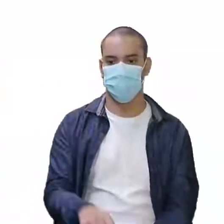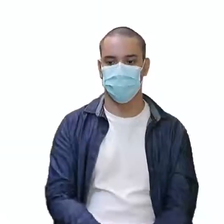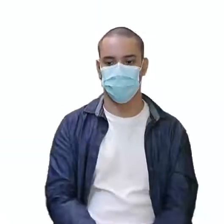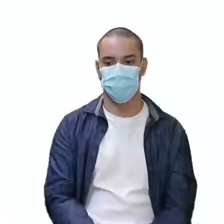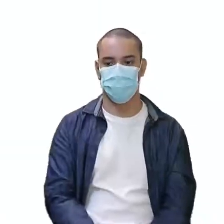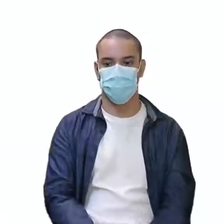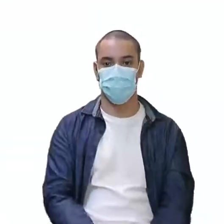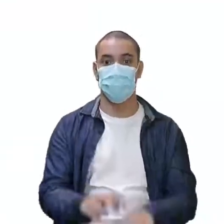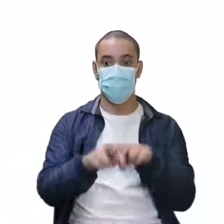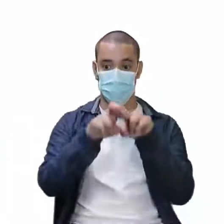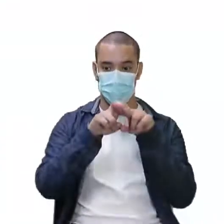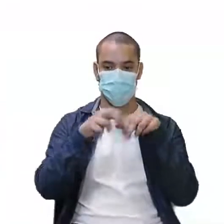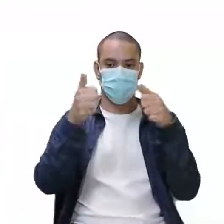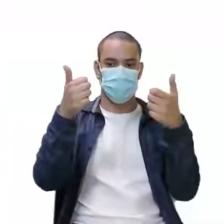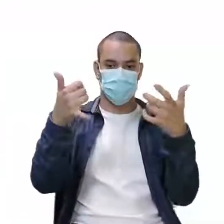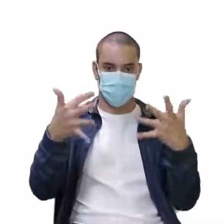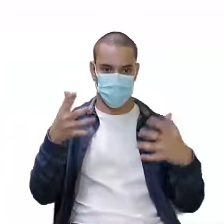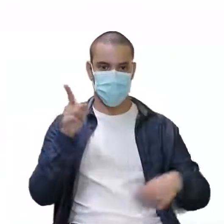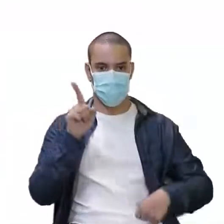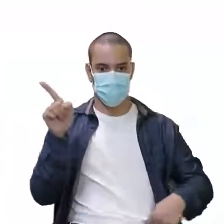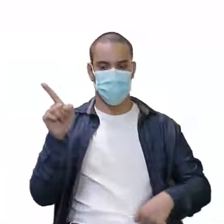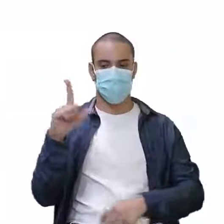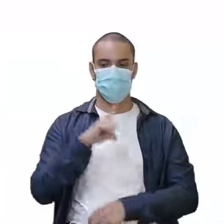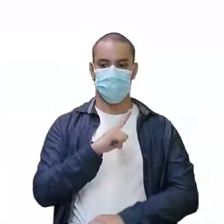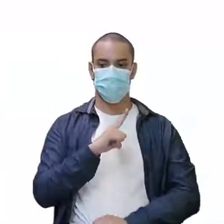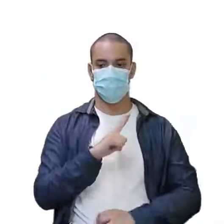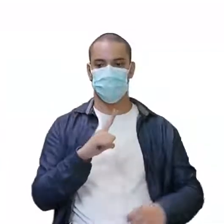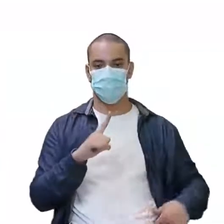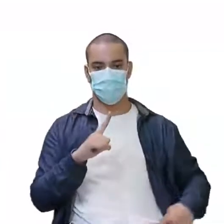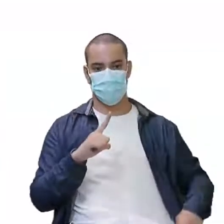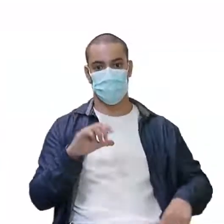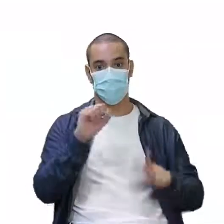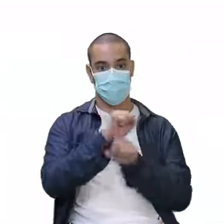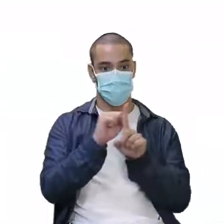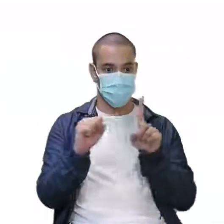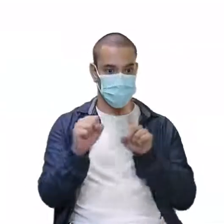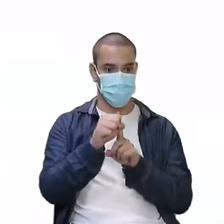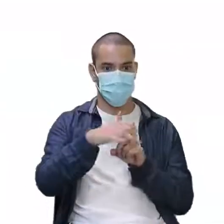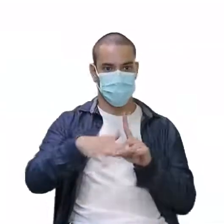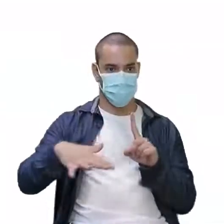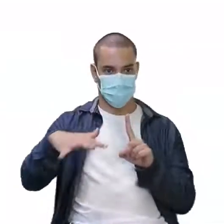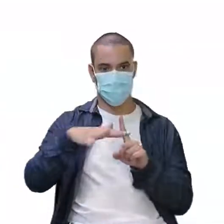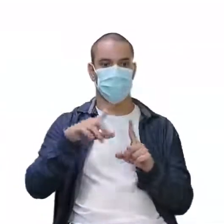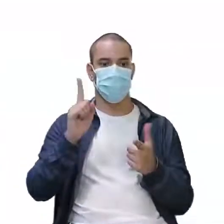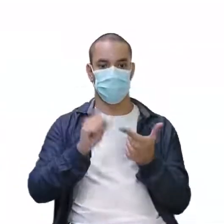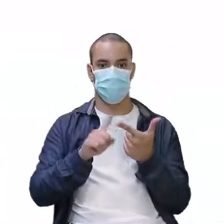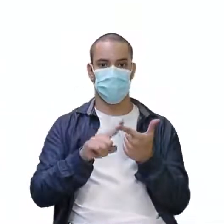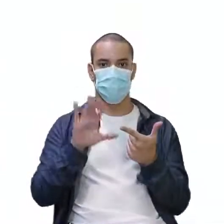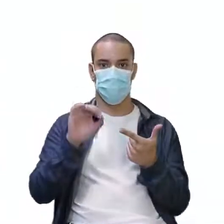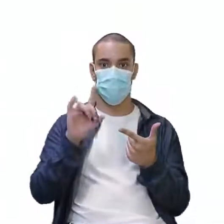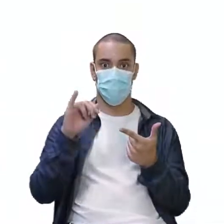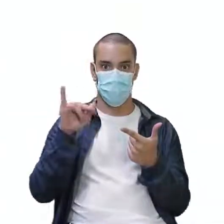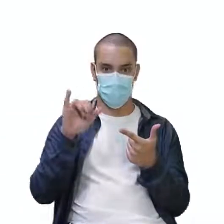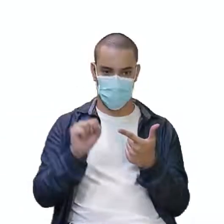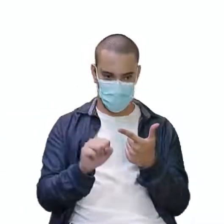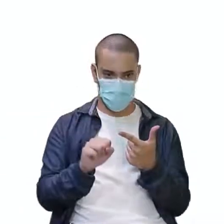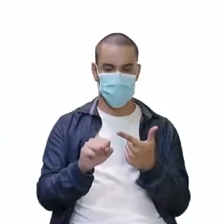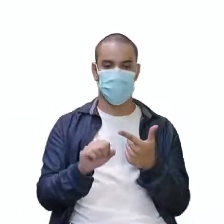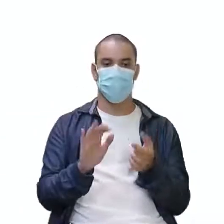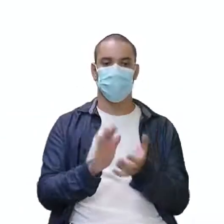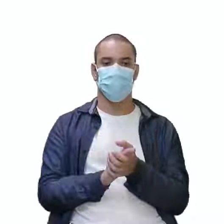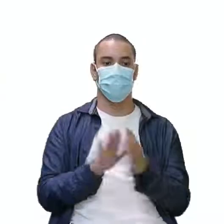lá. Então, harmonicamente, você vai ter as sociedades e as colônias, tá bom?